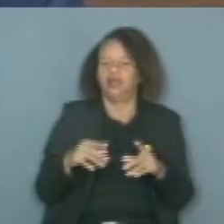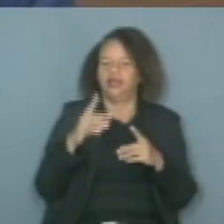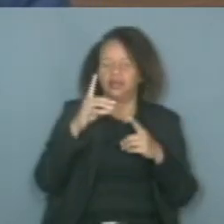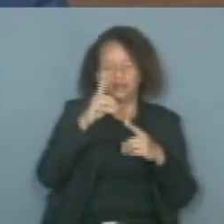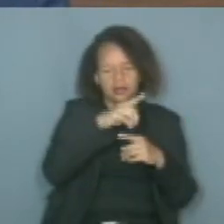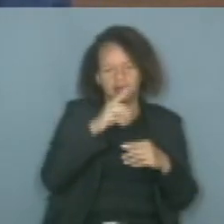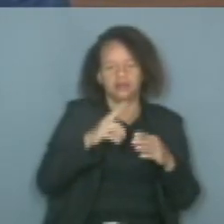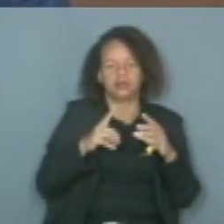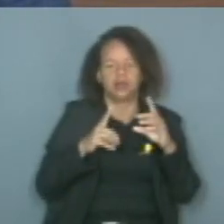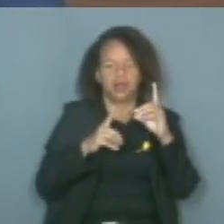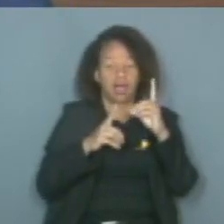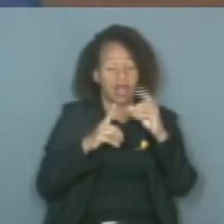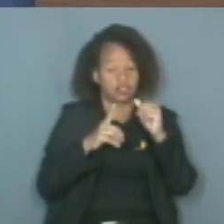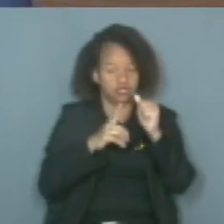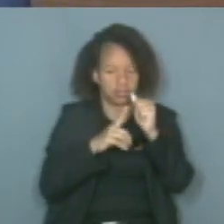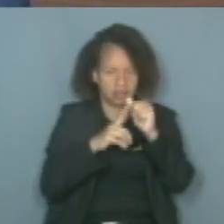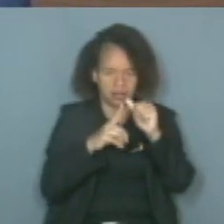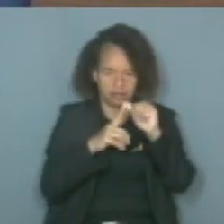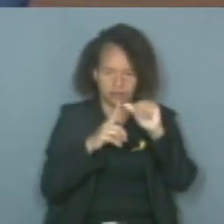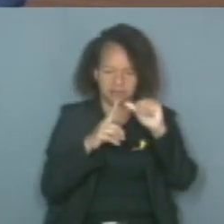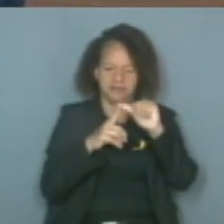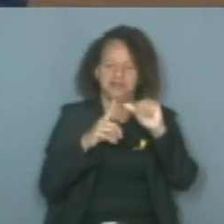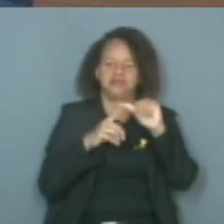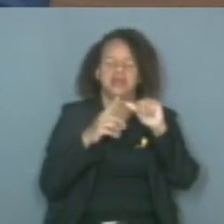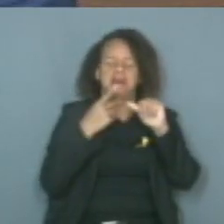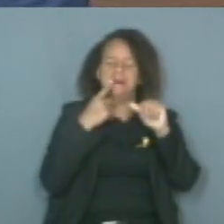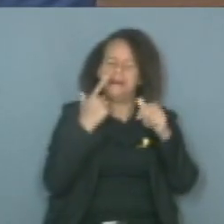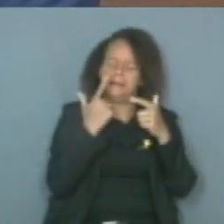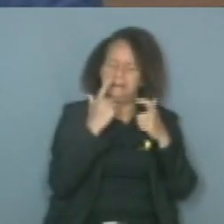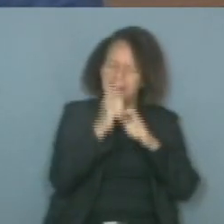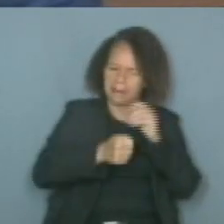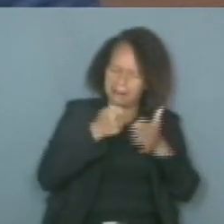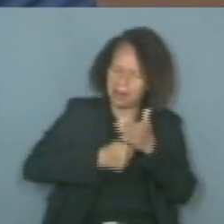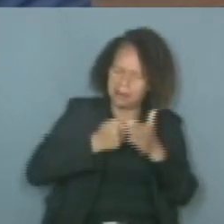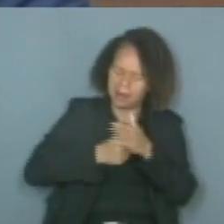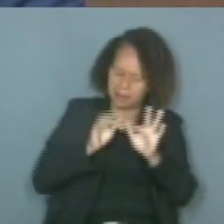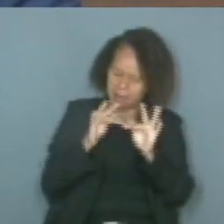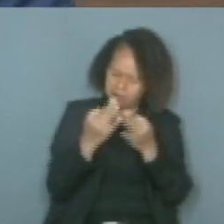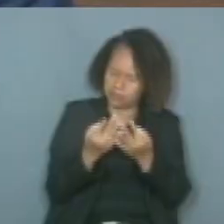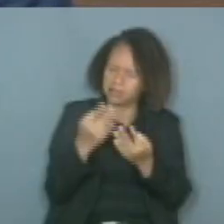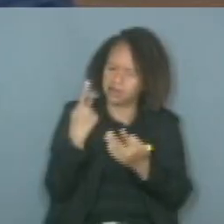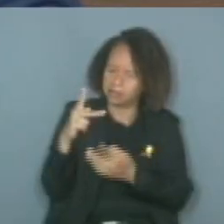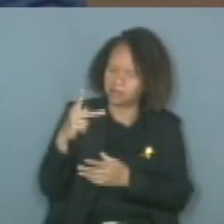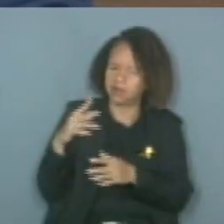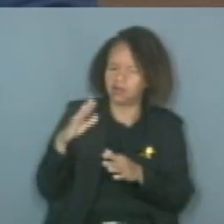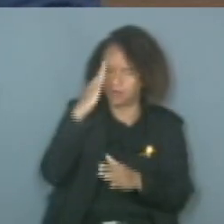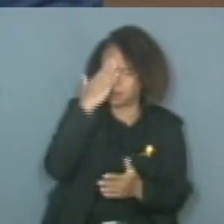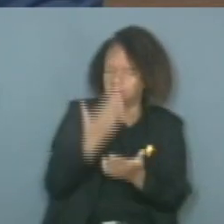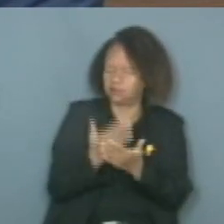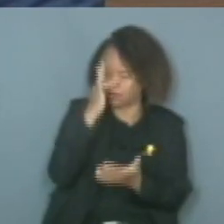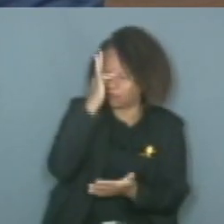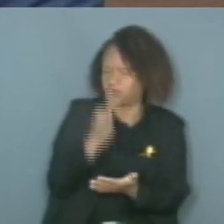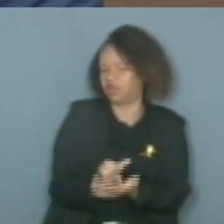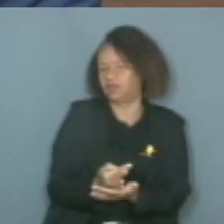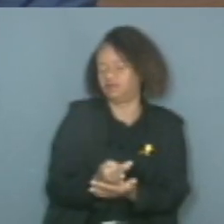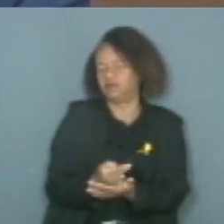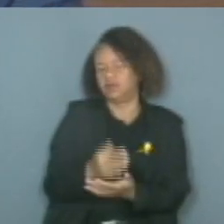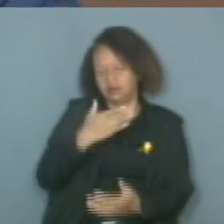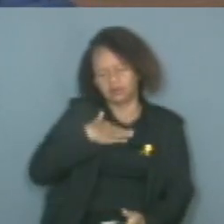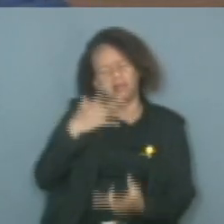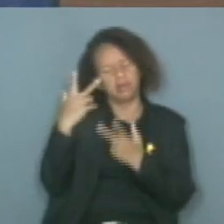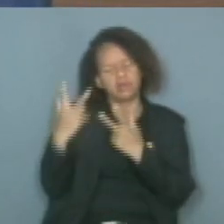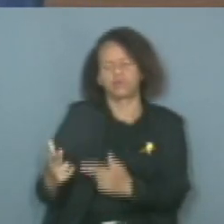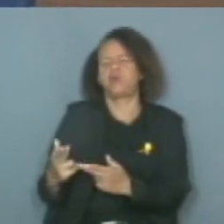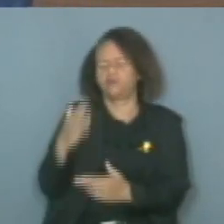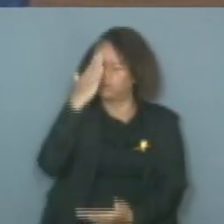aí o criminoso, brigando pela família, brigando por aquilo que ele acredita que é a fé, a qual eu